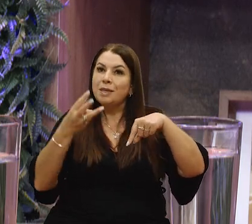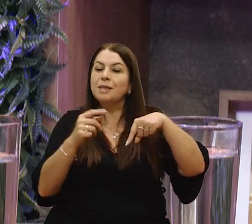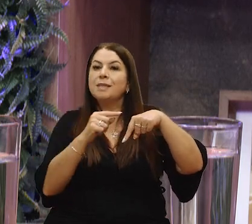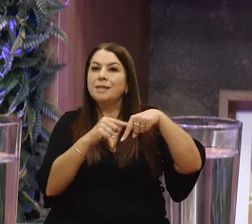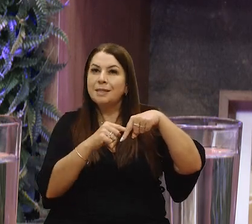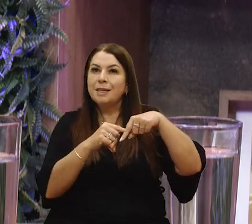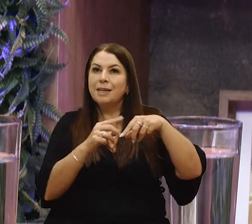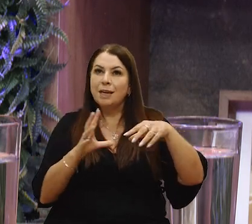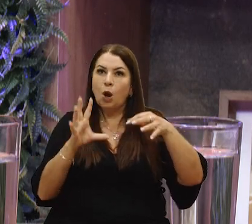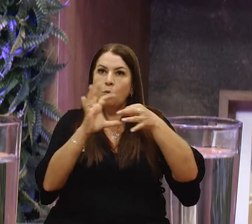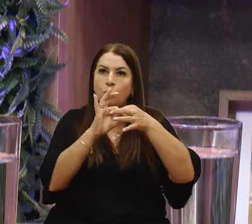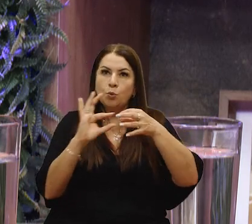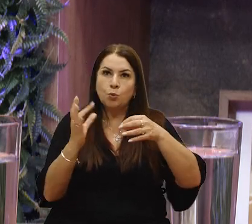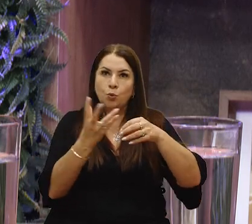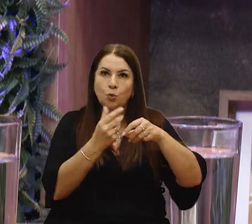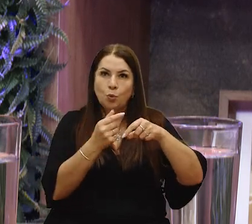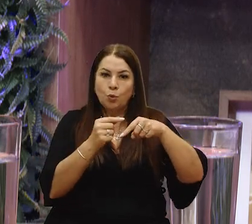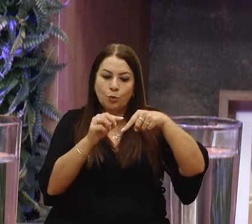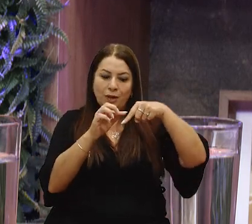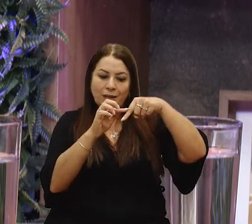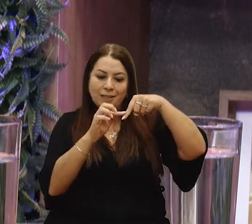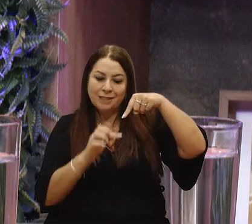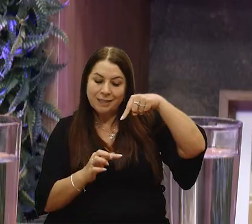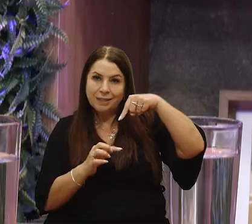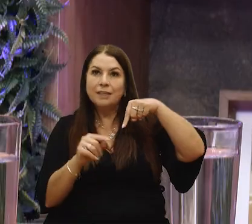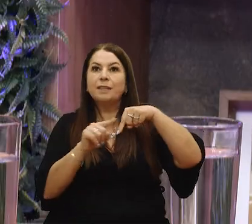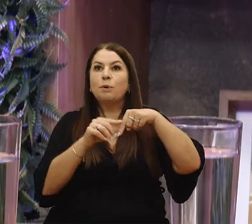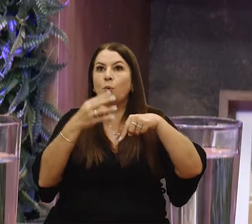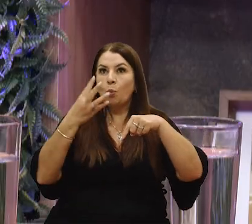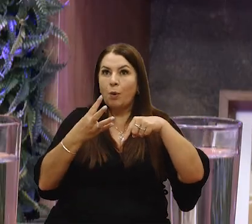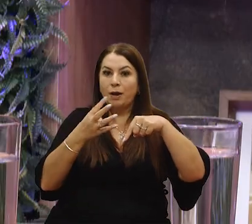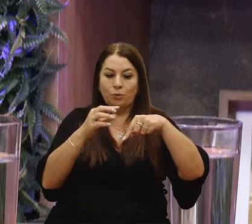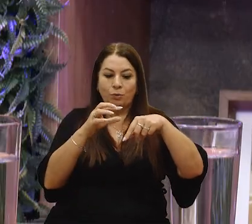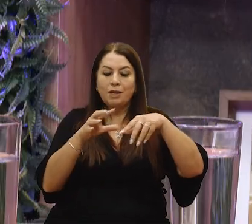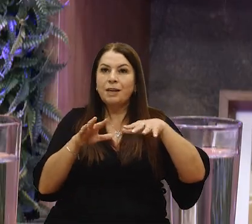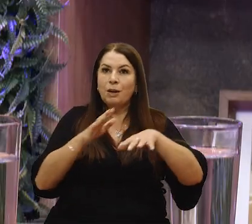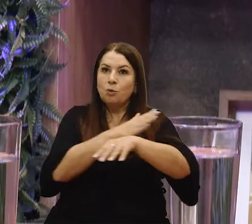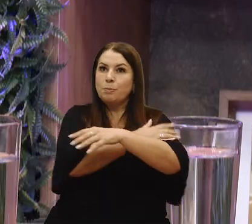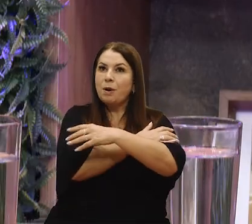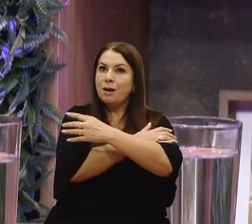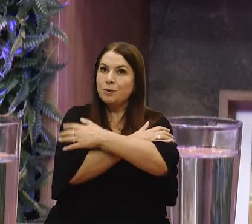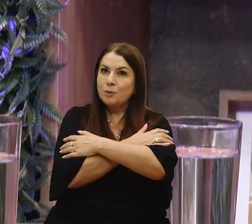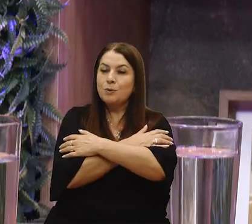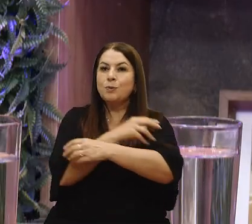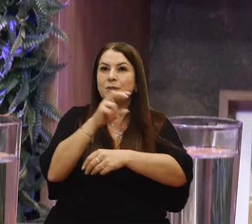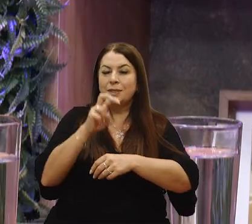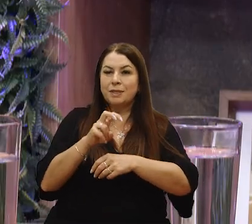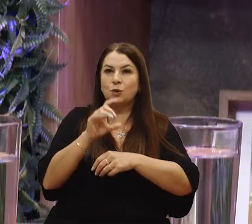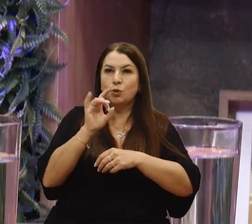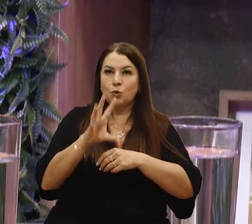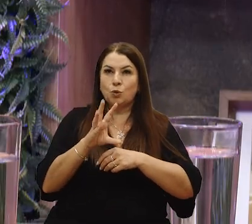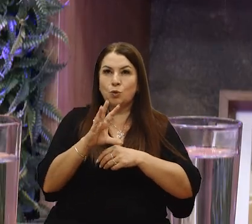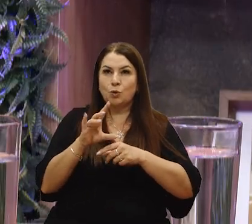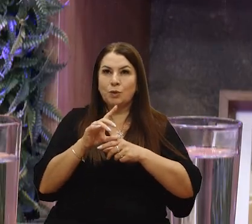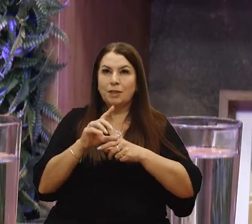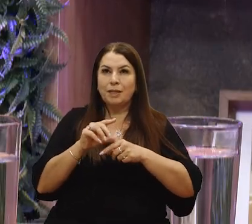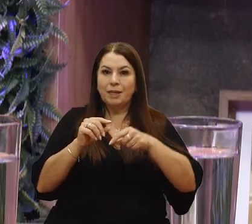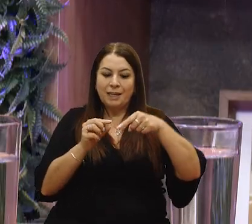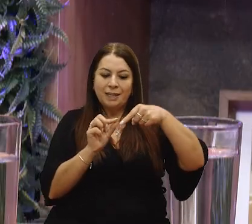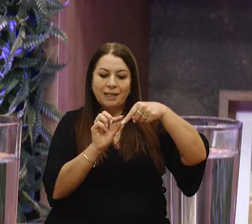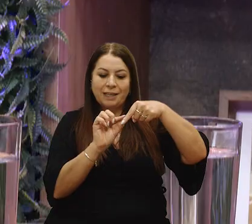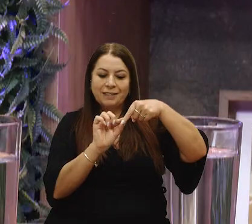dos sinais, dos sintomas desses pacientes, mas eu acho que principalmente porque ela acaba se confundindo com outras patologias,